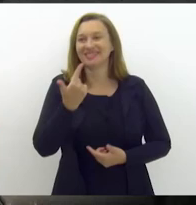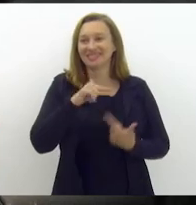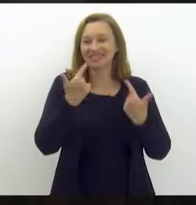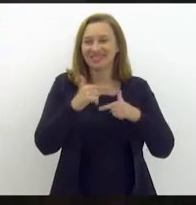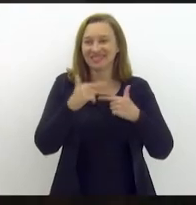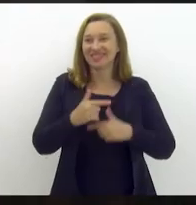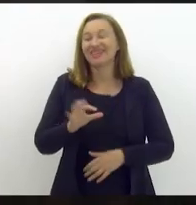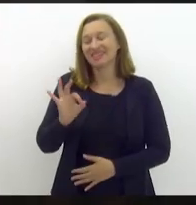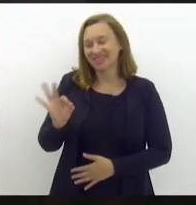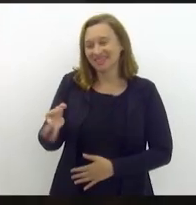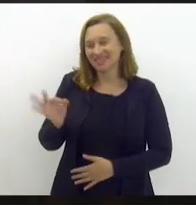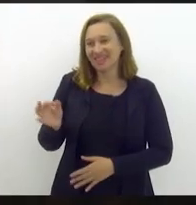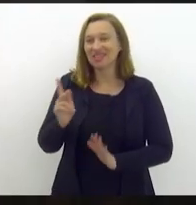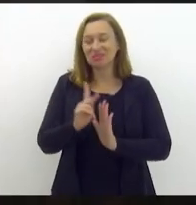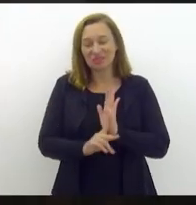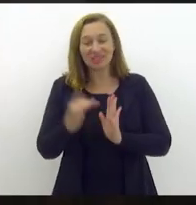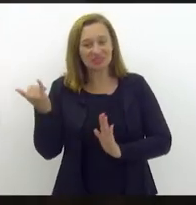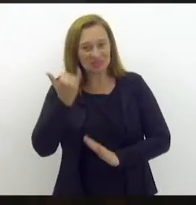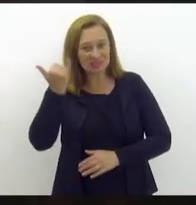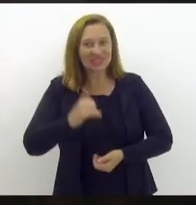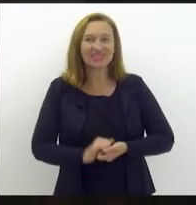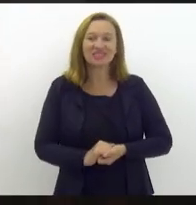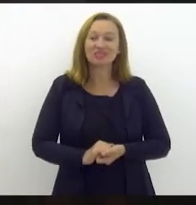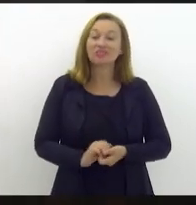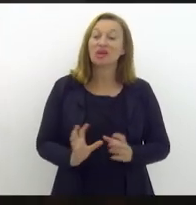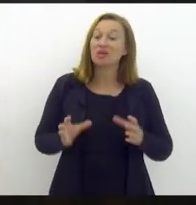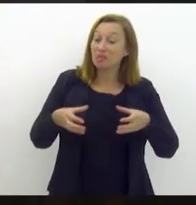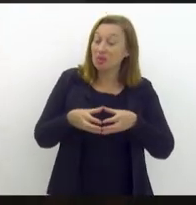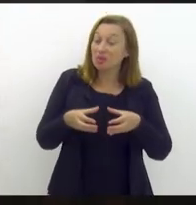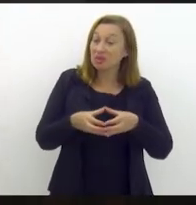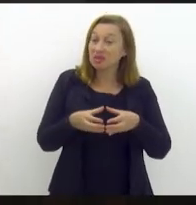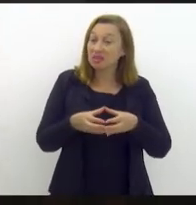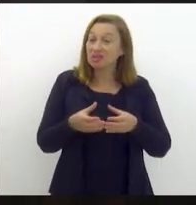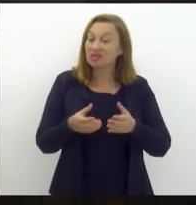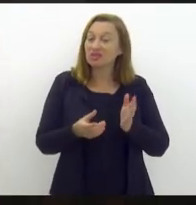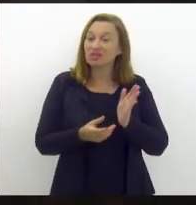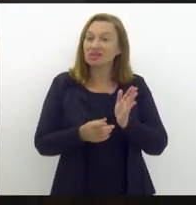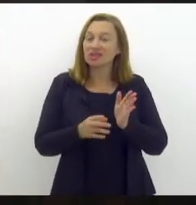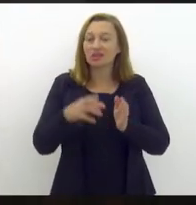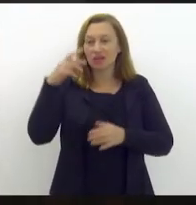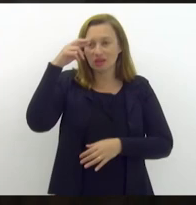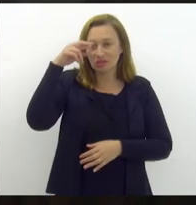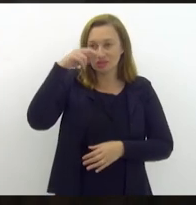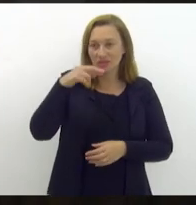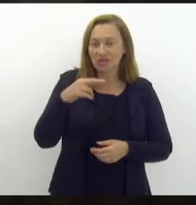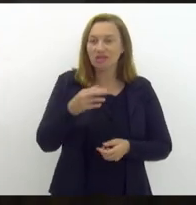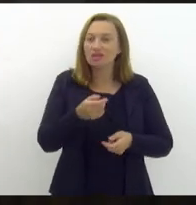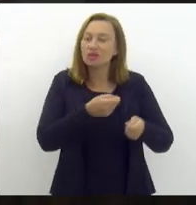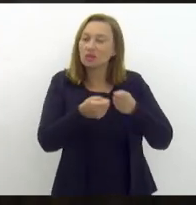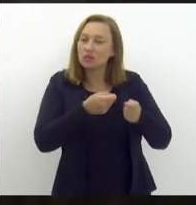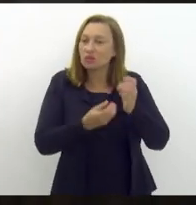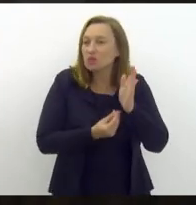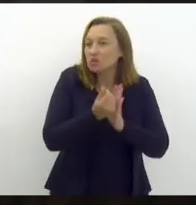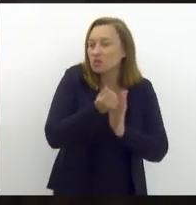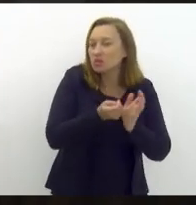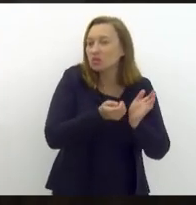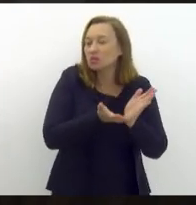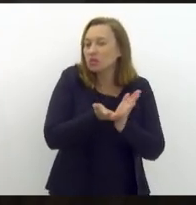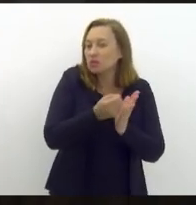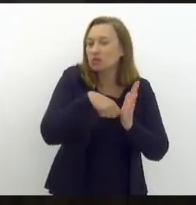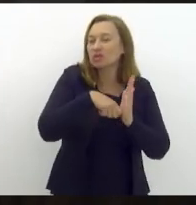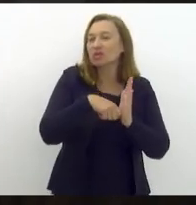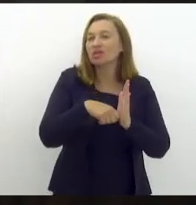De fato, projeto importantíssimo. Pela Comissão de Orçamento, Finanças, Fiscalização Financeira e Controle,